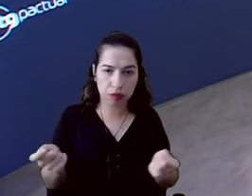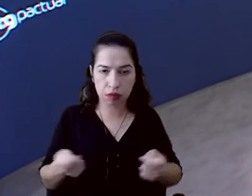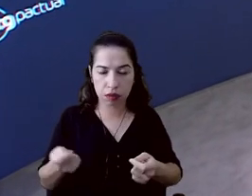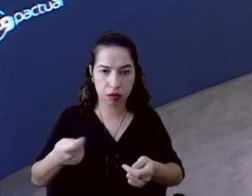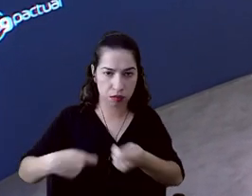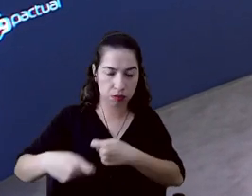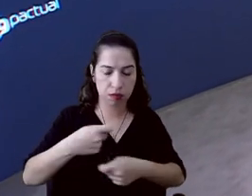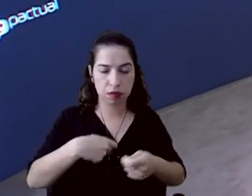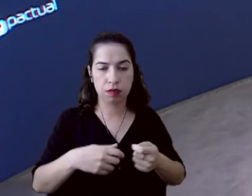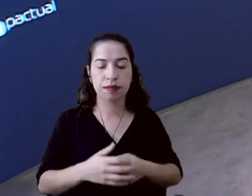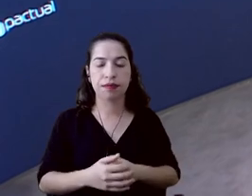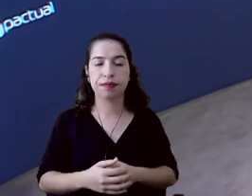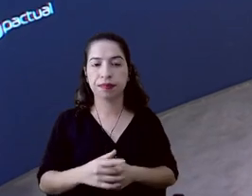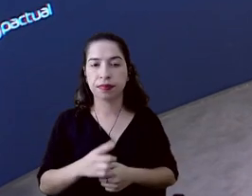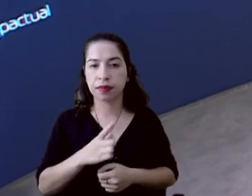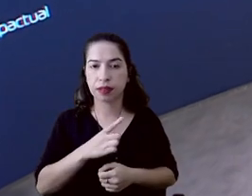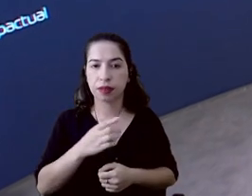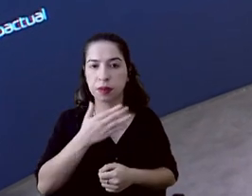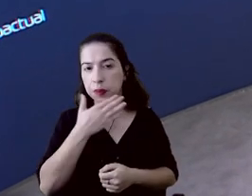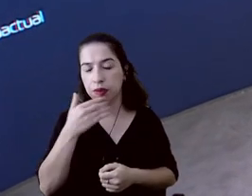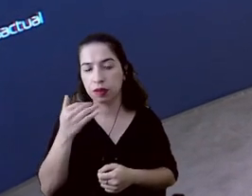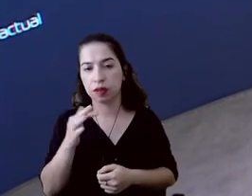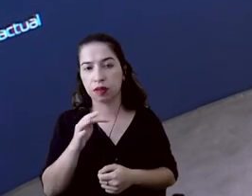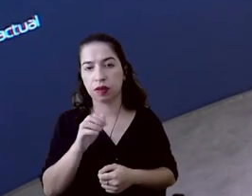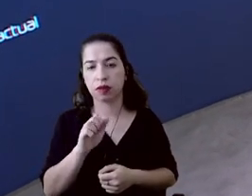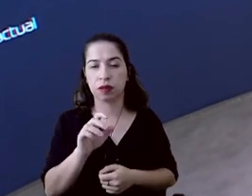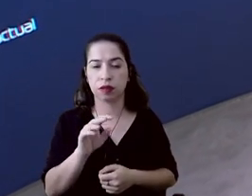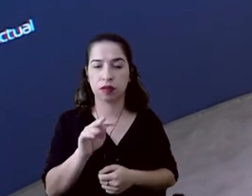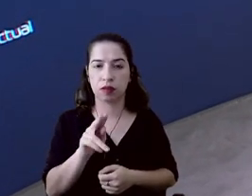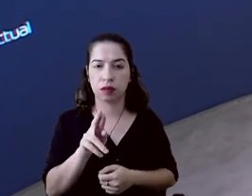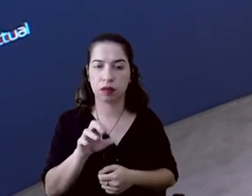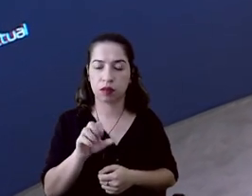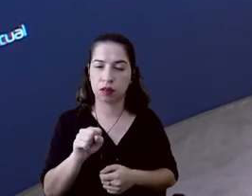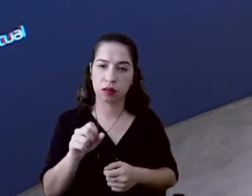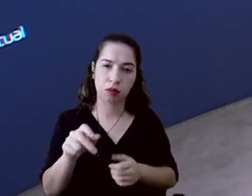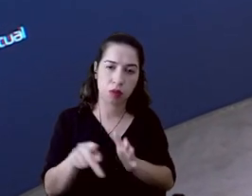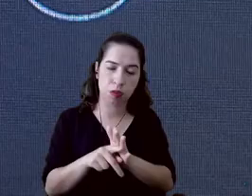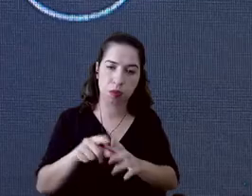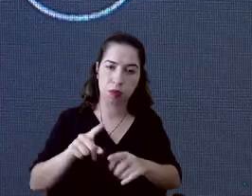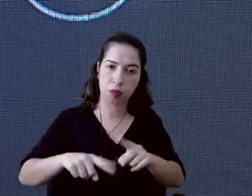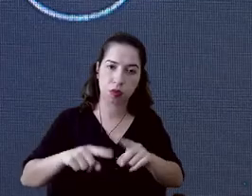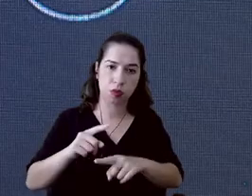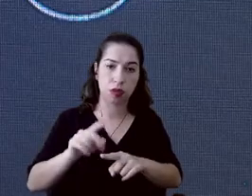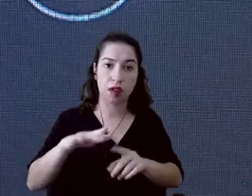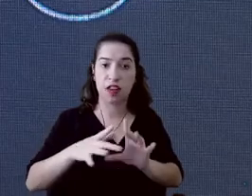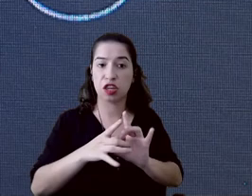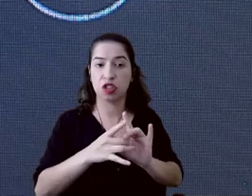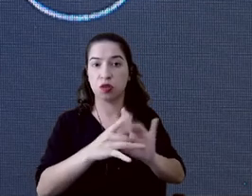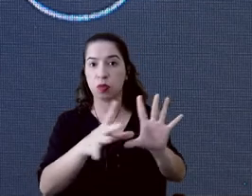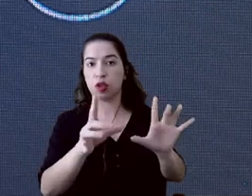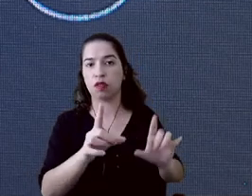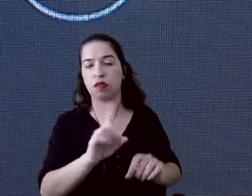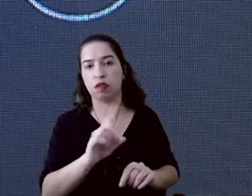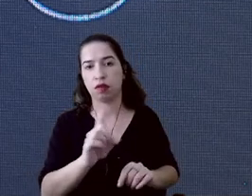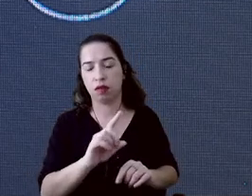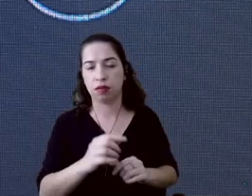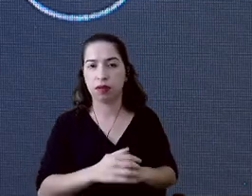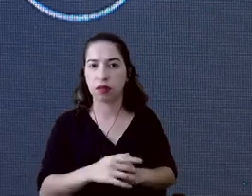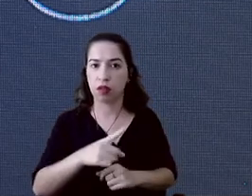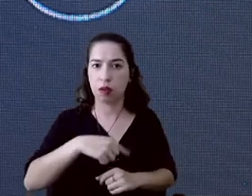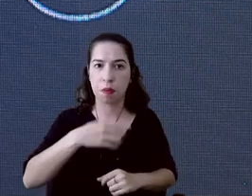as melhores features de produto que não estão sempre disponíveis em todos os clientes a gente tem melhor performance